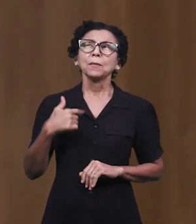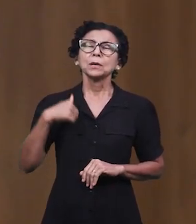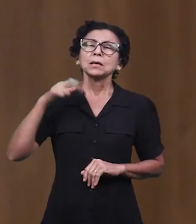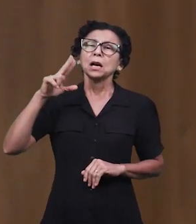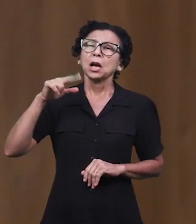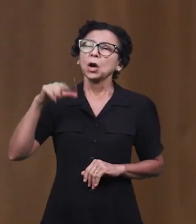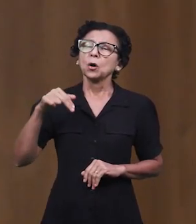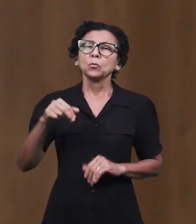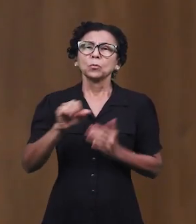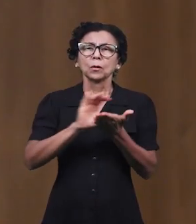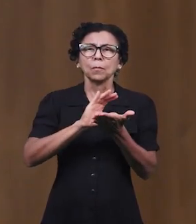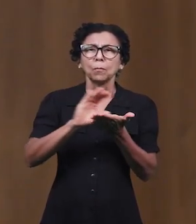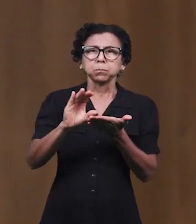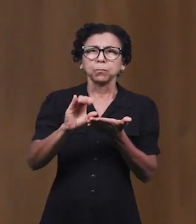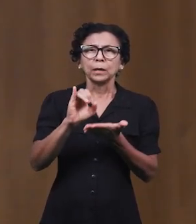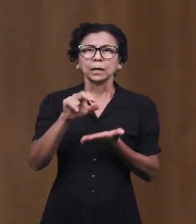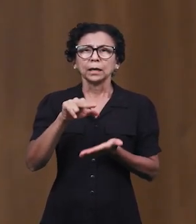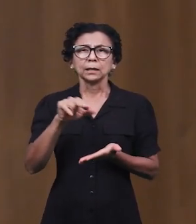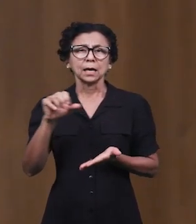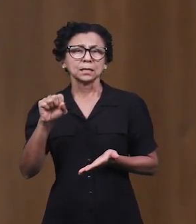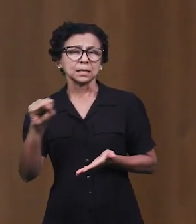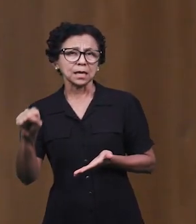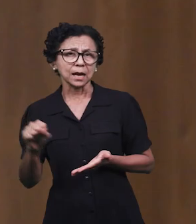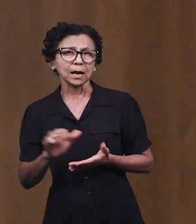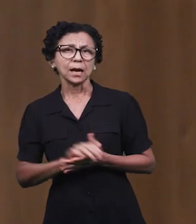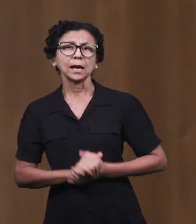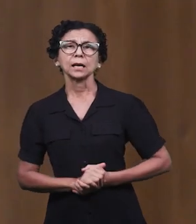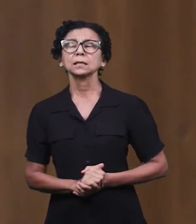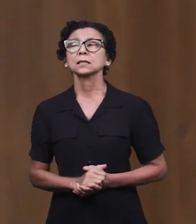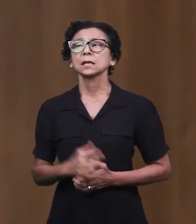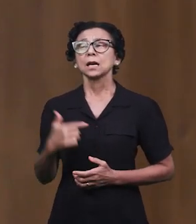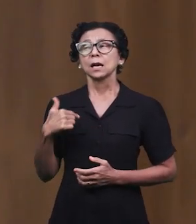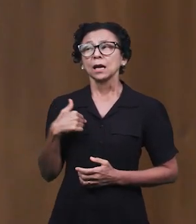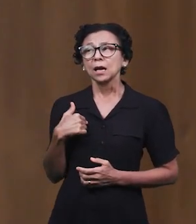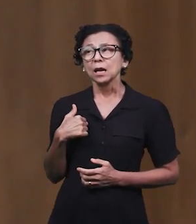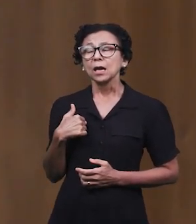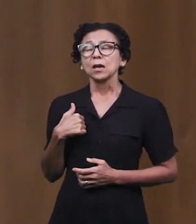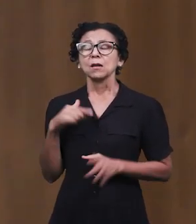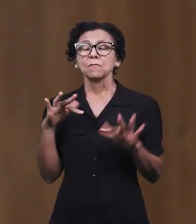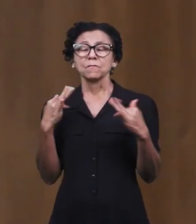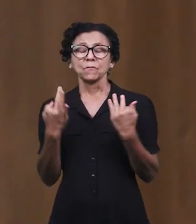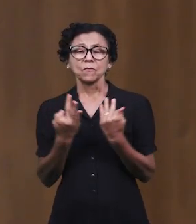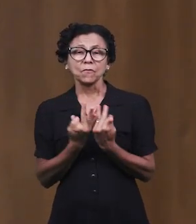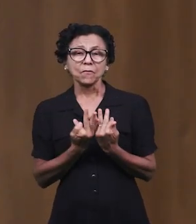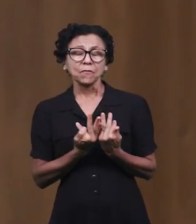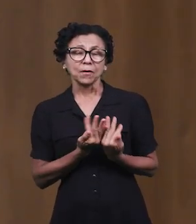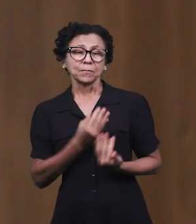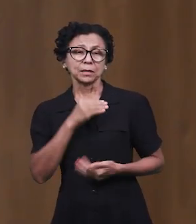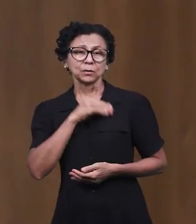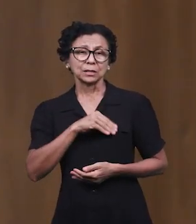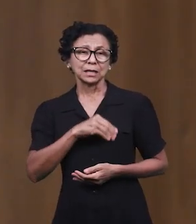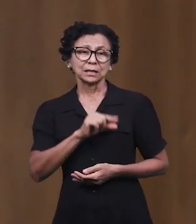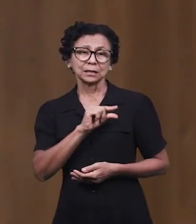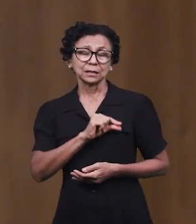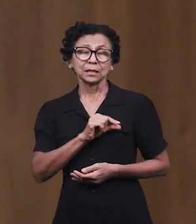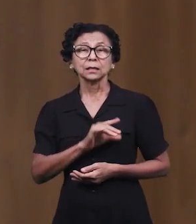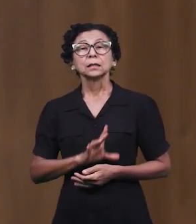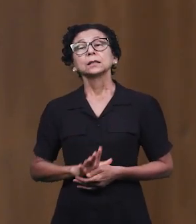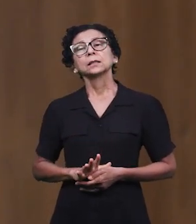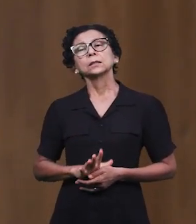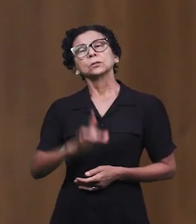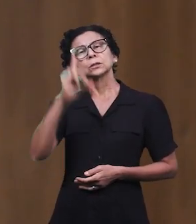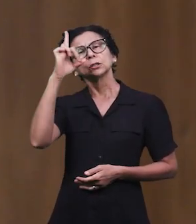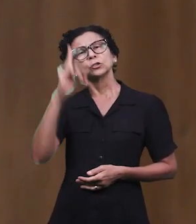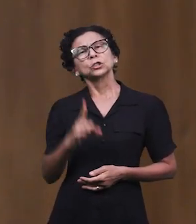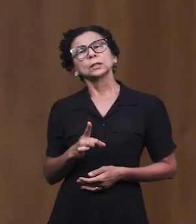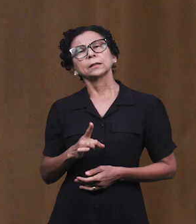eu sou uma pessoa com deficiência, estou numa família de baixa renda, eu tenho direito do benefício assistencial de 1 salário